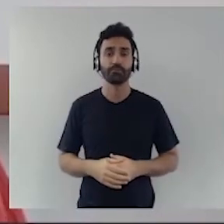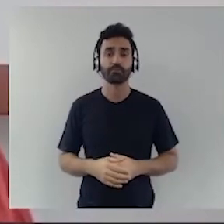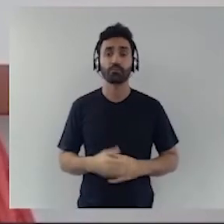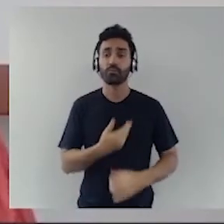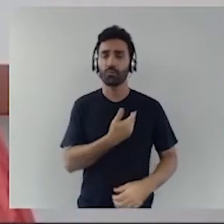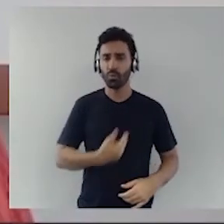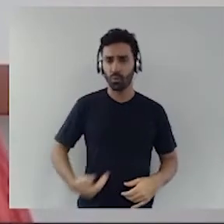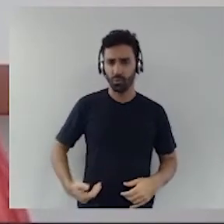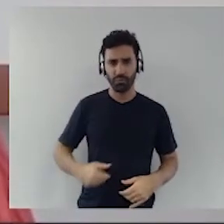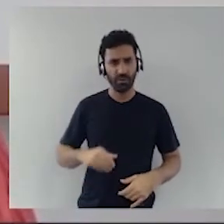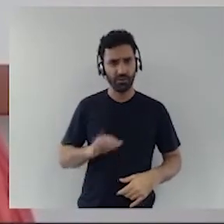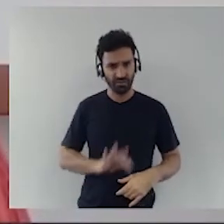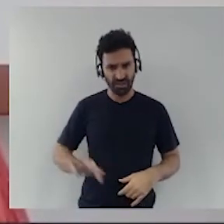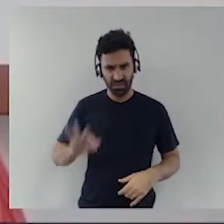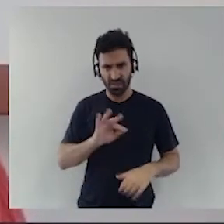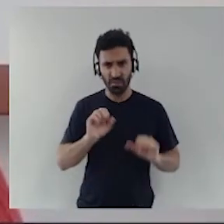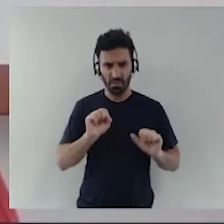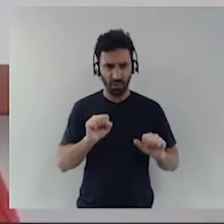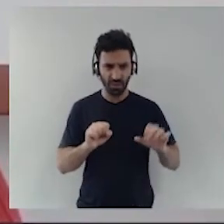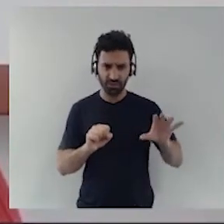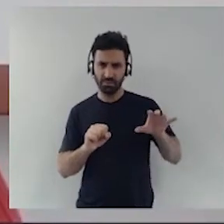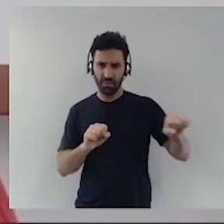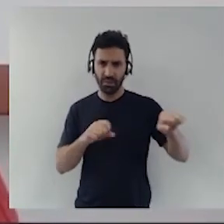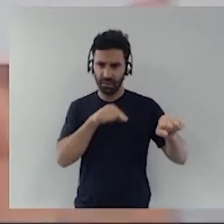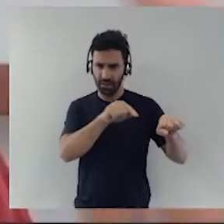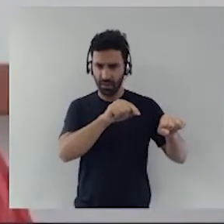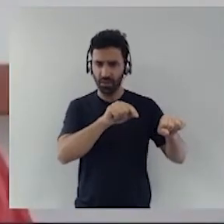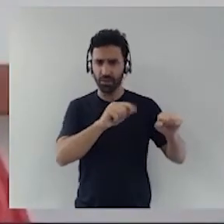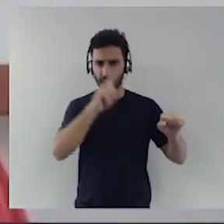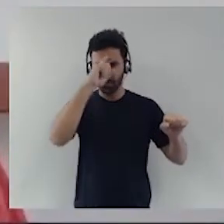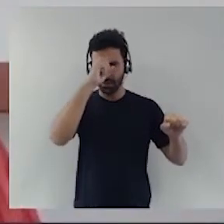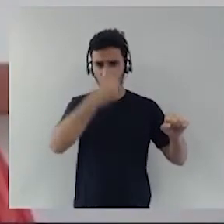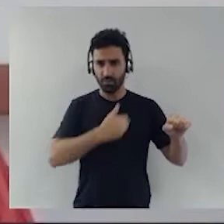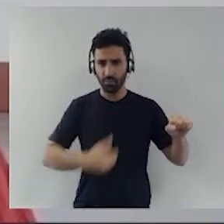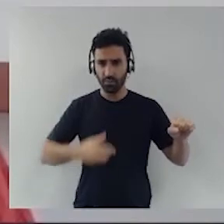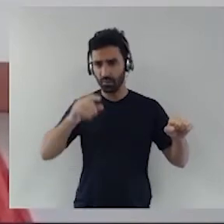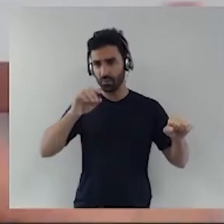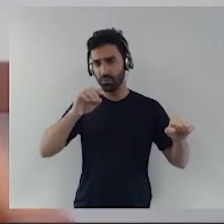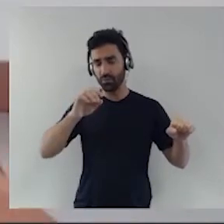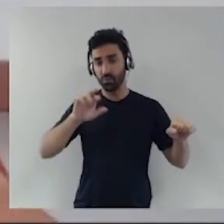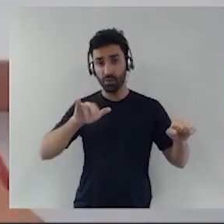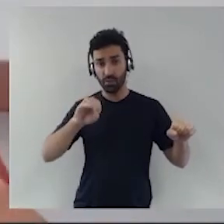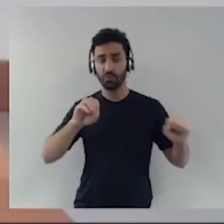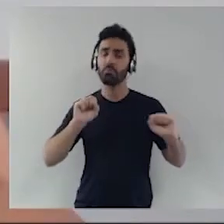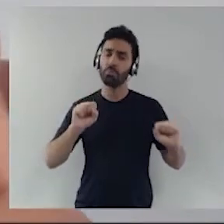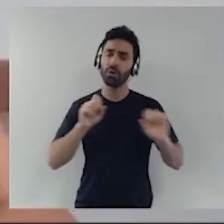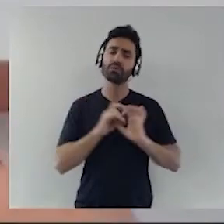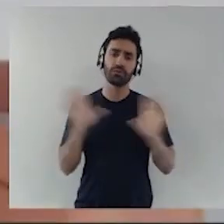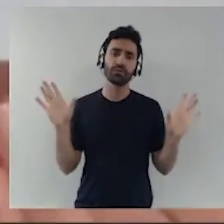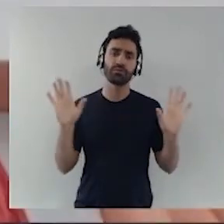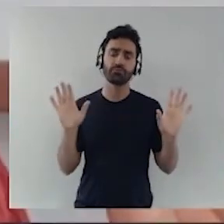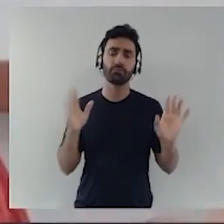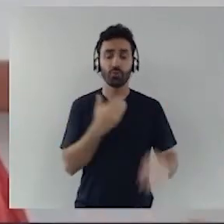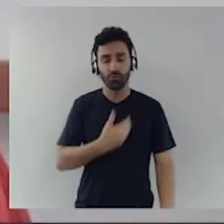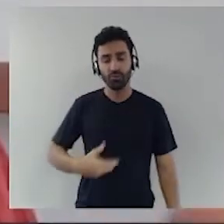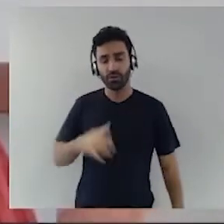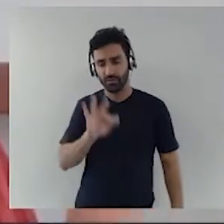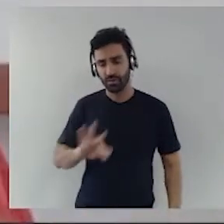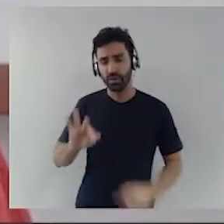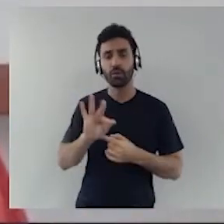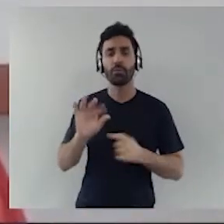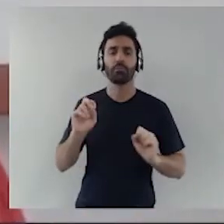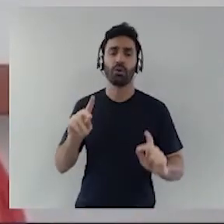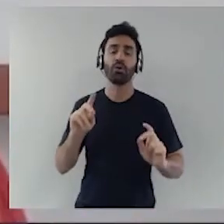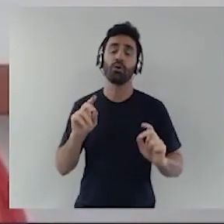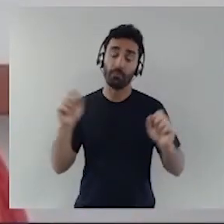união federal desapropriar um hospital público no rio de janeiro mão pode a união pode sim desapropriar